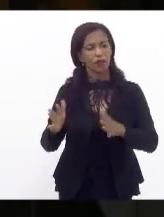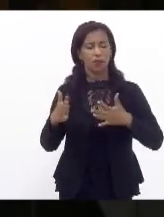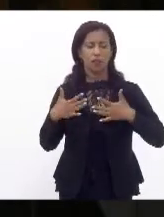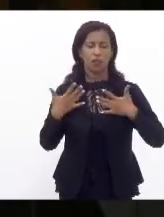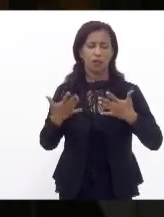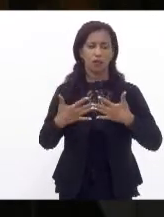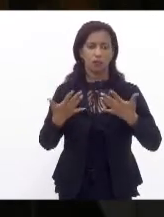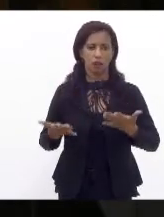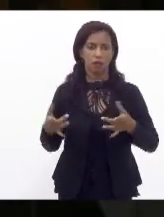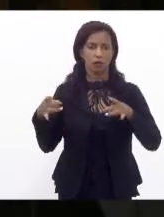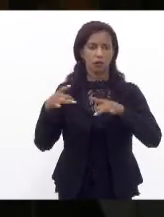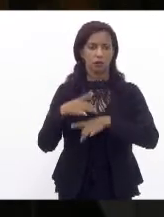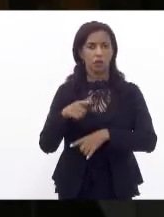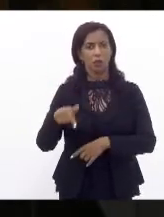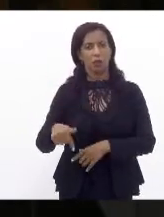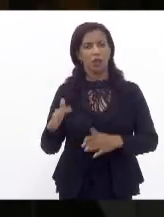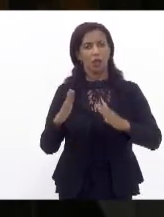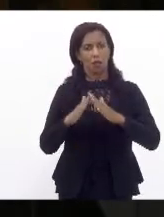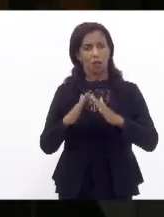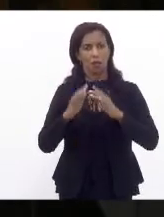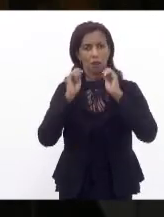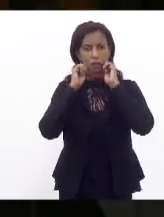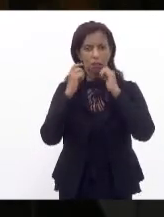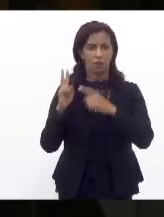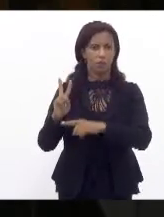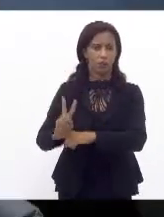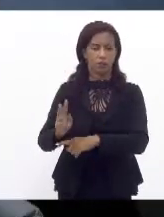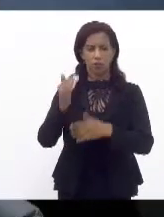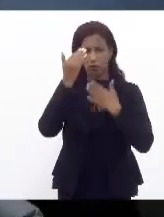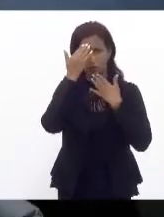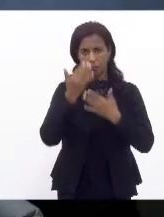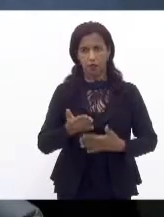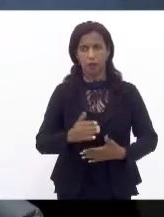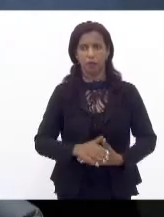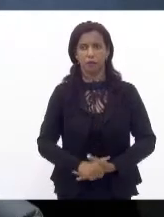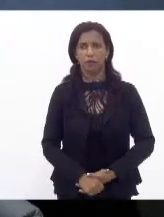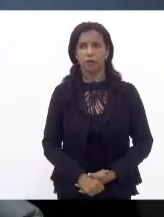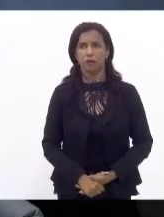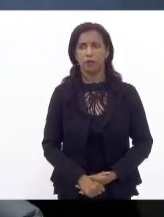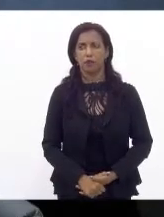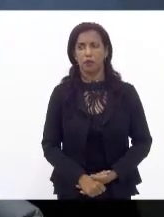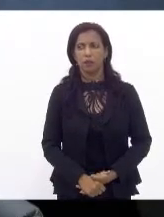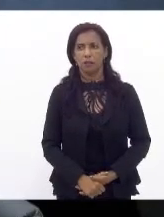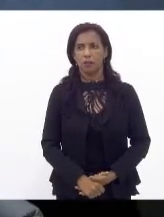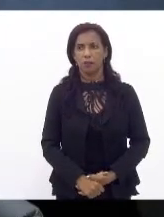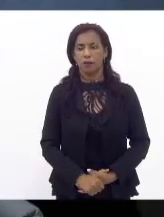animado com a disposição dessas mulheres dessa casa em defendê-los. Muito obrigado.